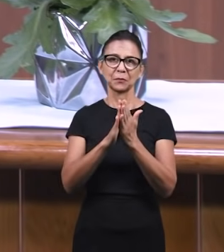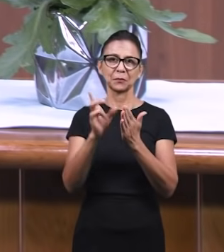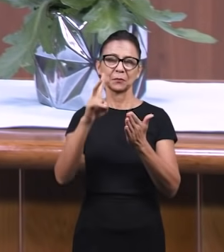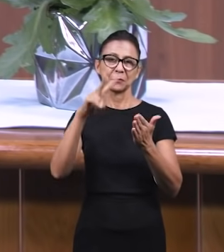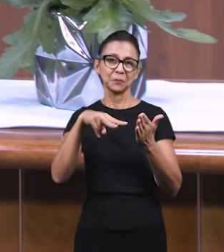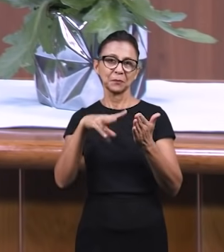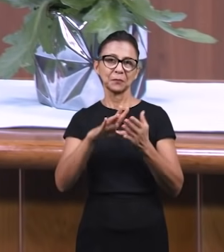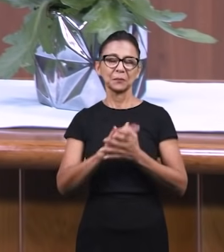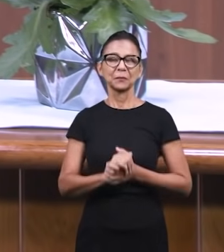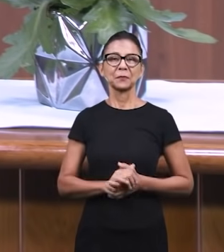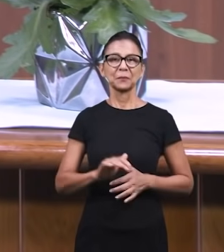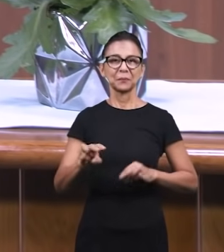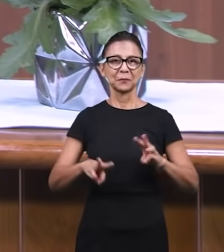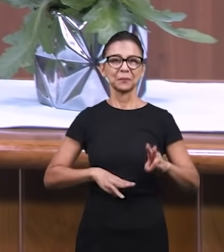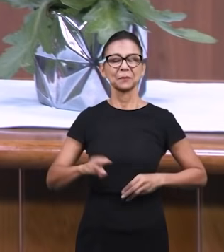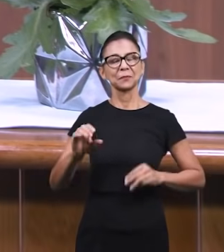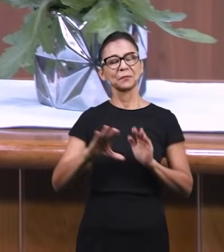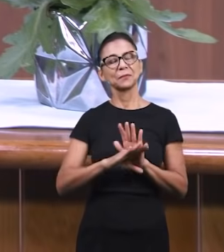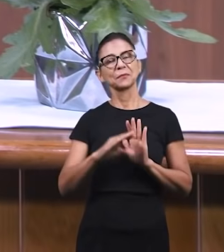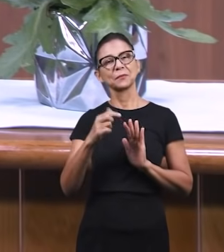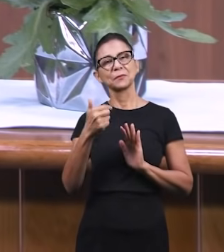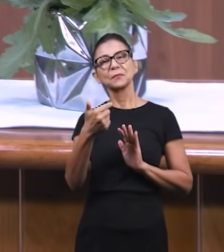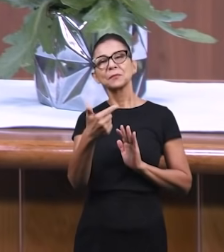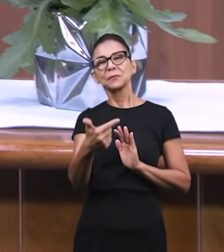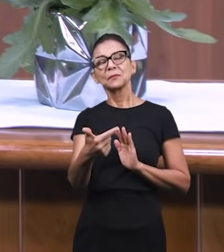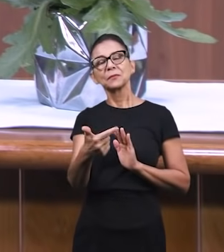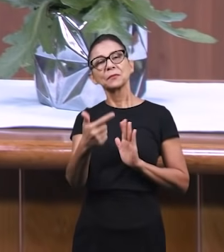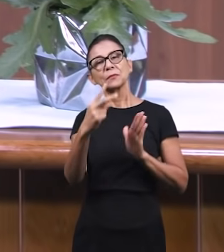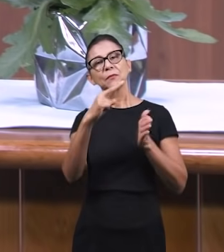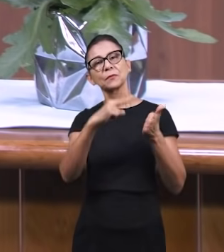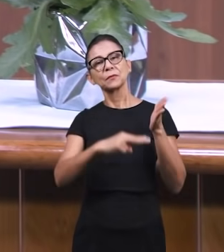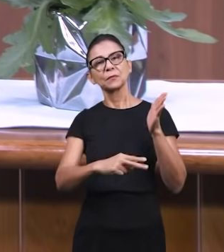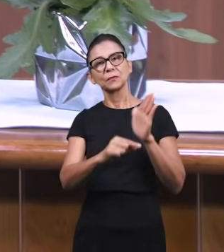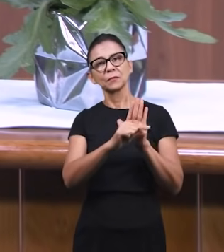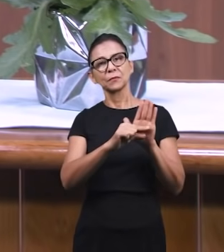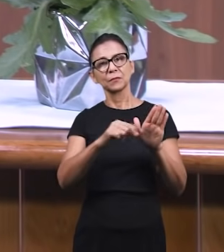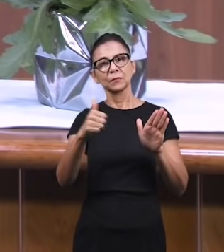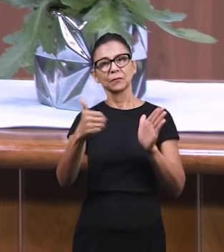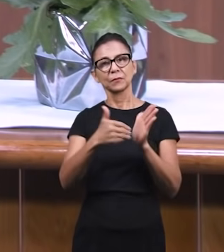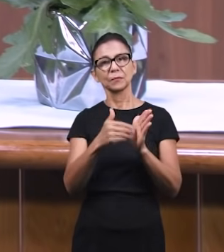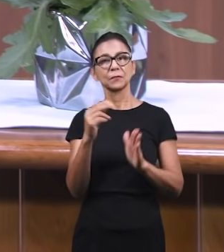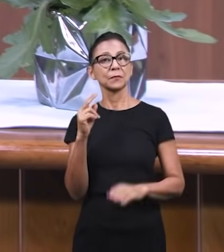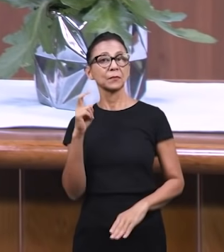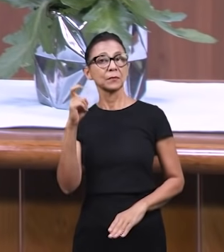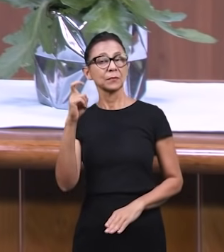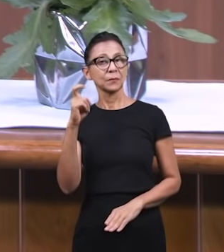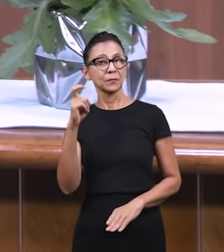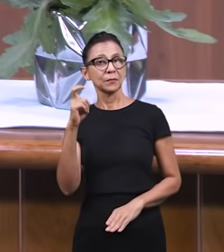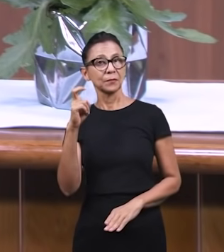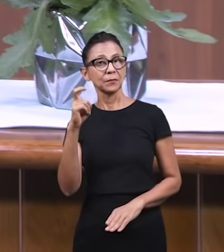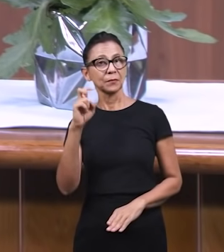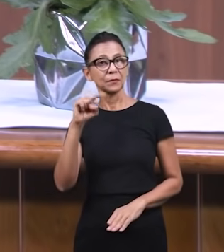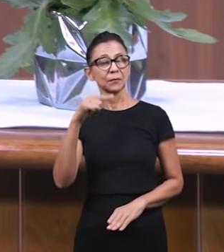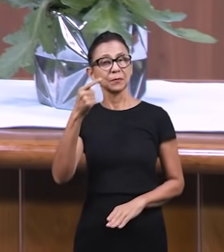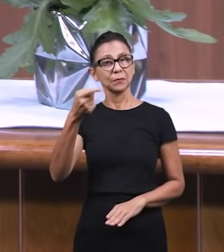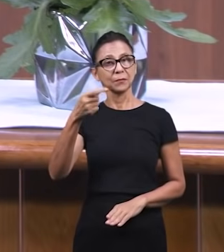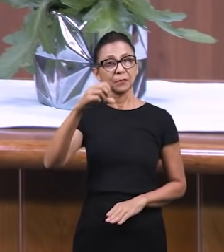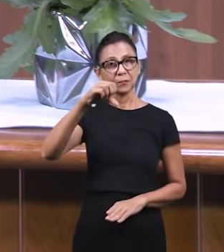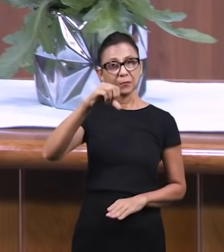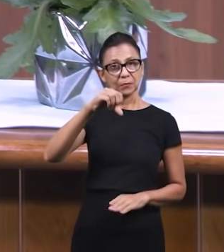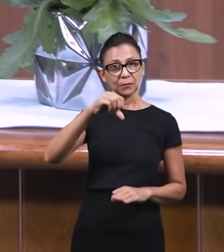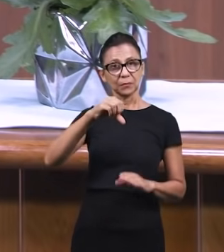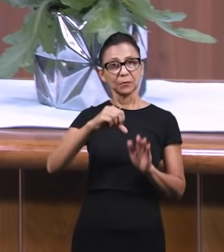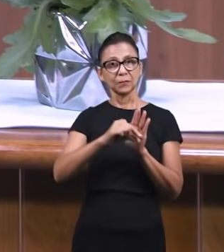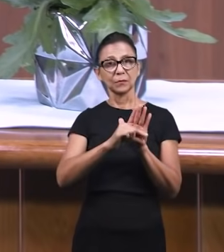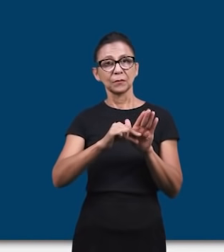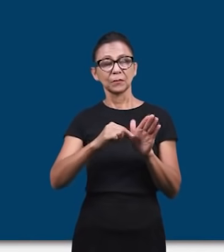de Marcos, capítulo 2, nós leremos do verso 1 ao 5 e depois do 9 ao 12. A